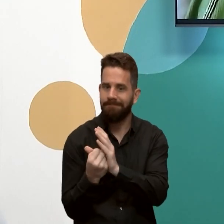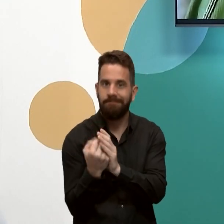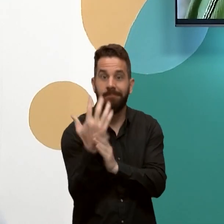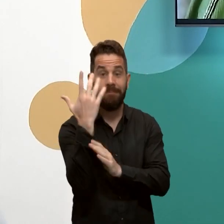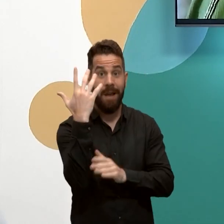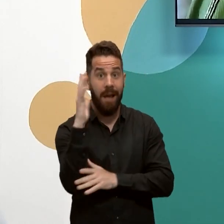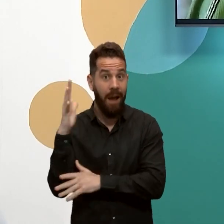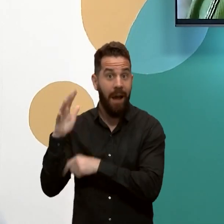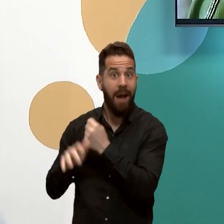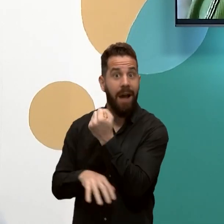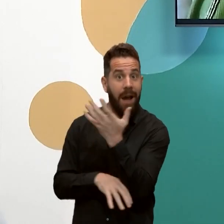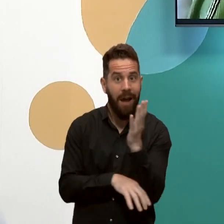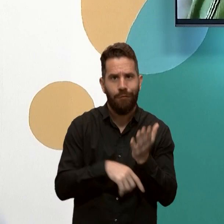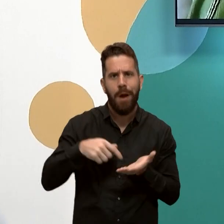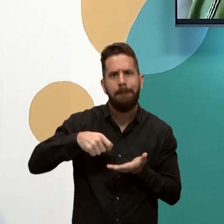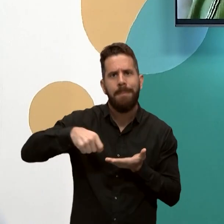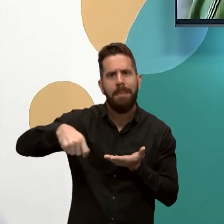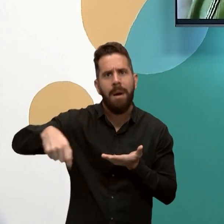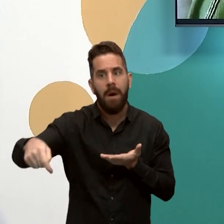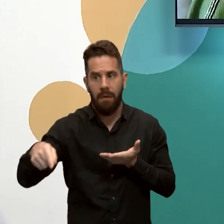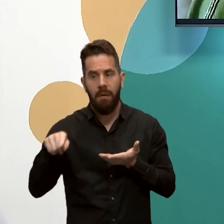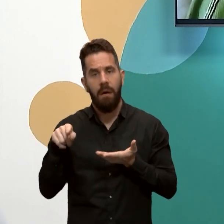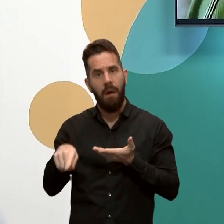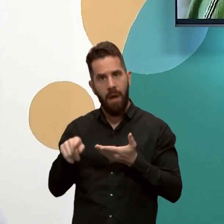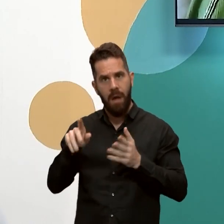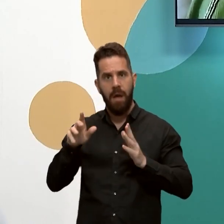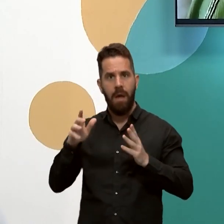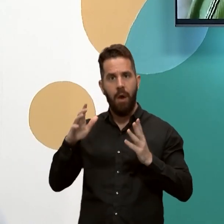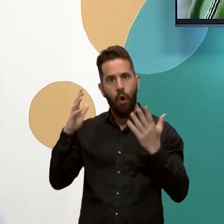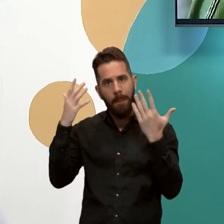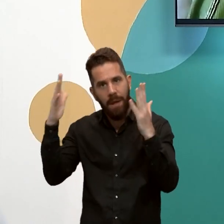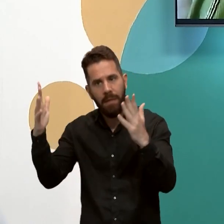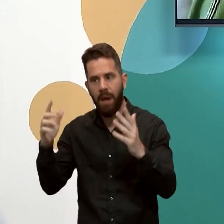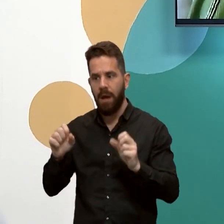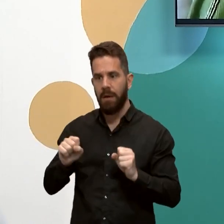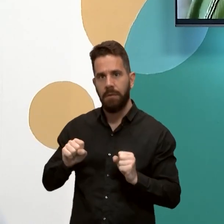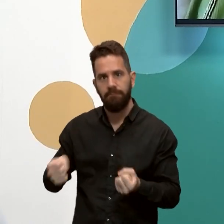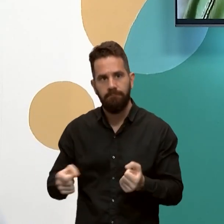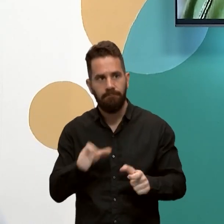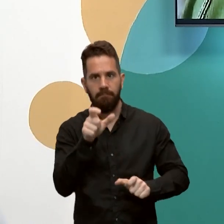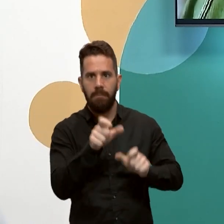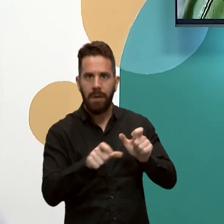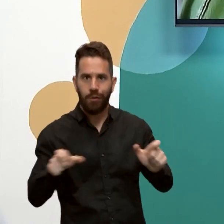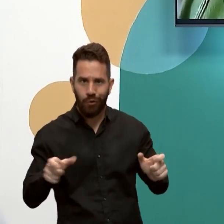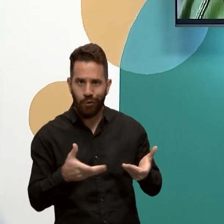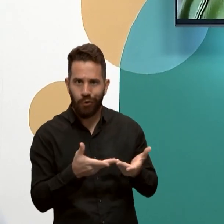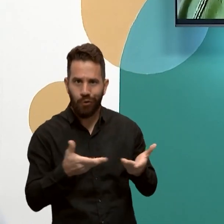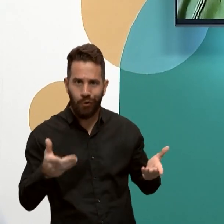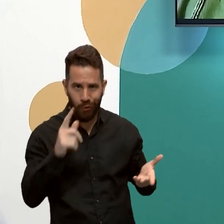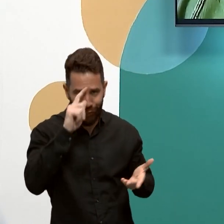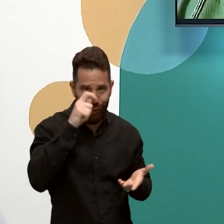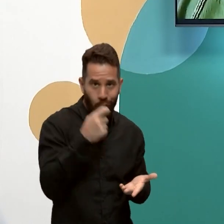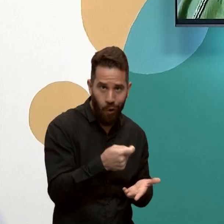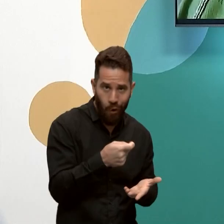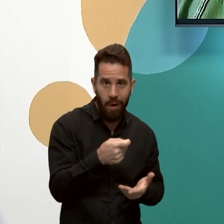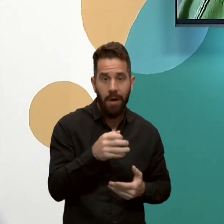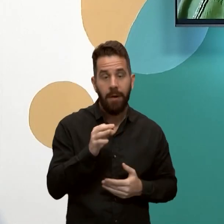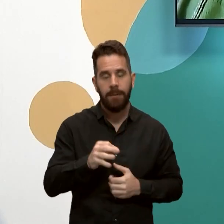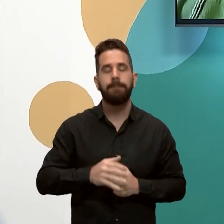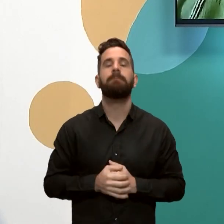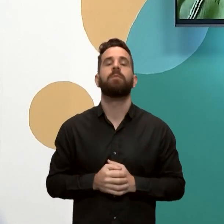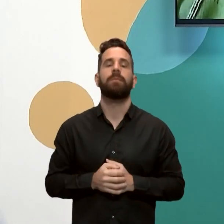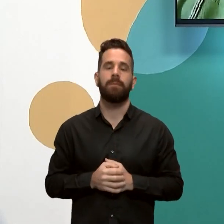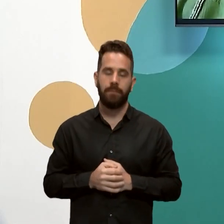de árvores em homenagem a defensores e defensoras dos direitos humanos, é isso? Isso. Então, a